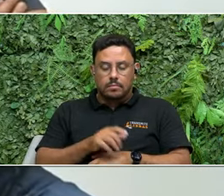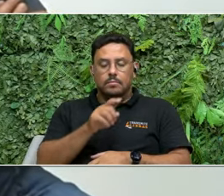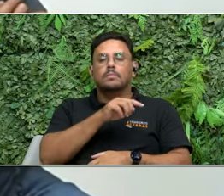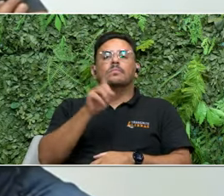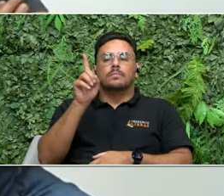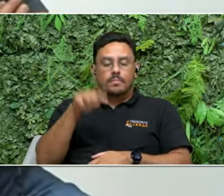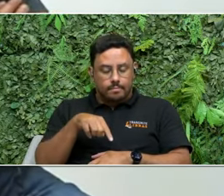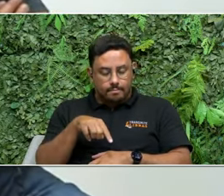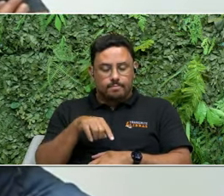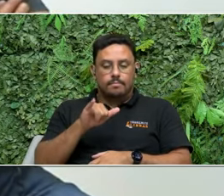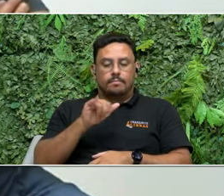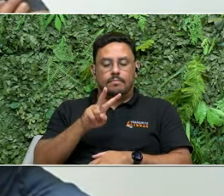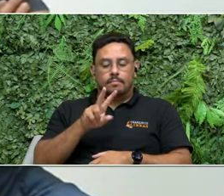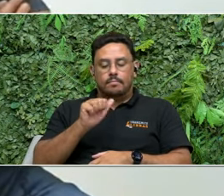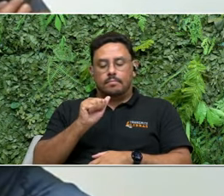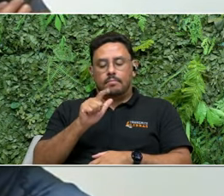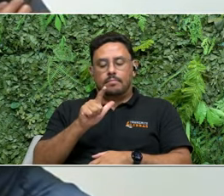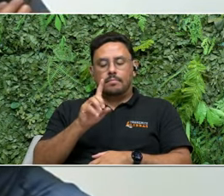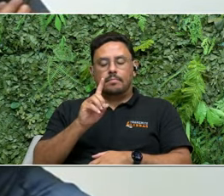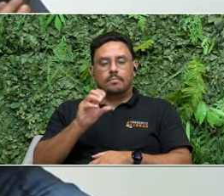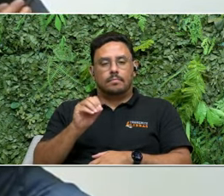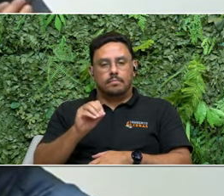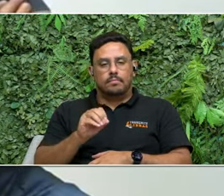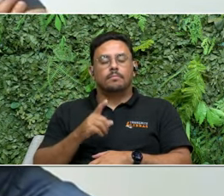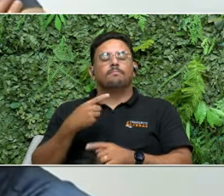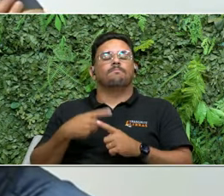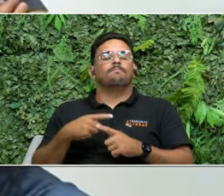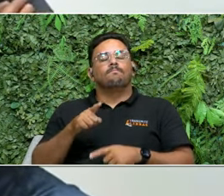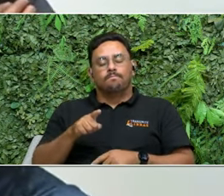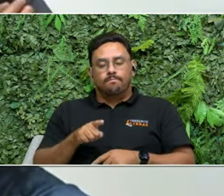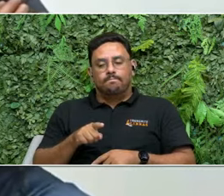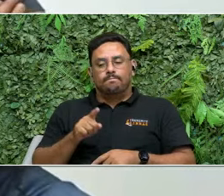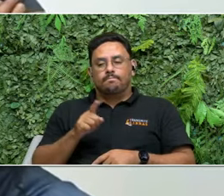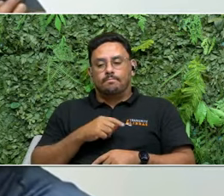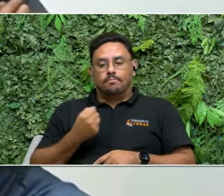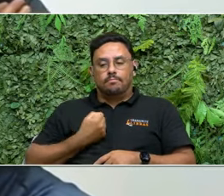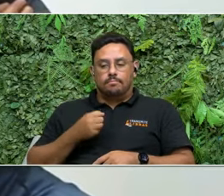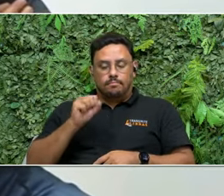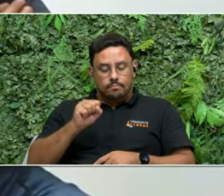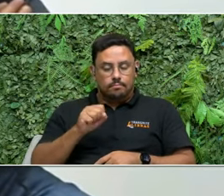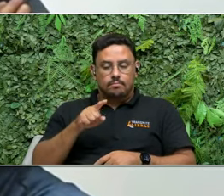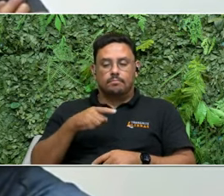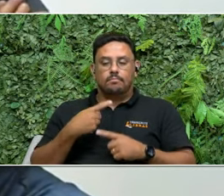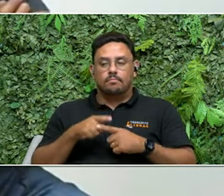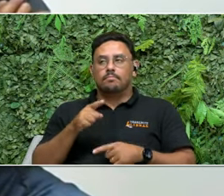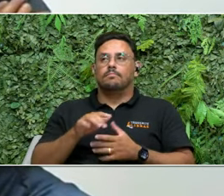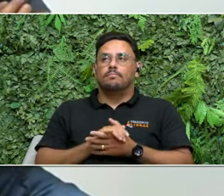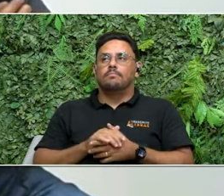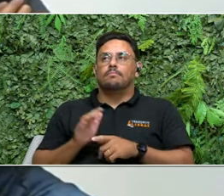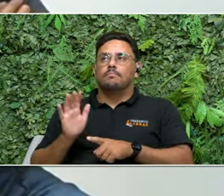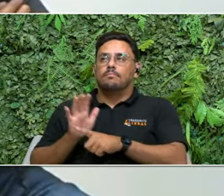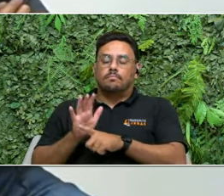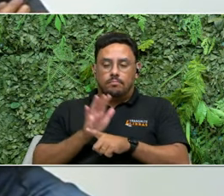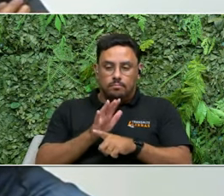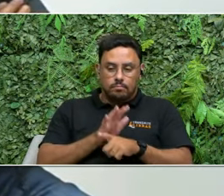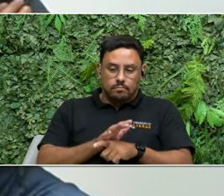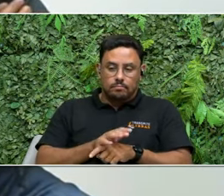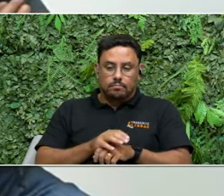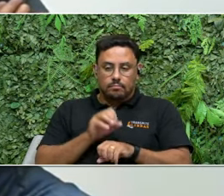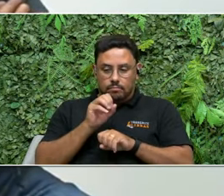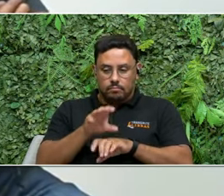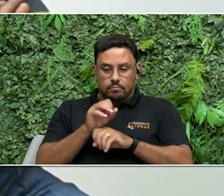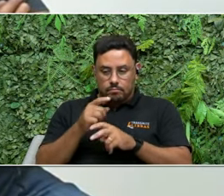né o Zé Ivaldo merece né Bob o Zé Ivaldo merece uma nota oito porque foi ele que ajudou o larcamon a